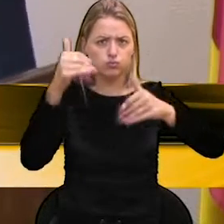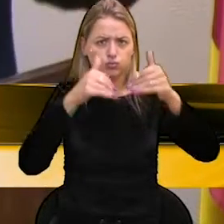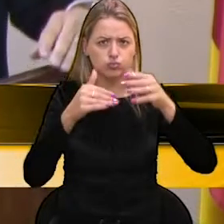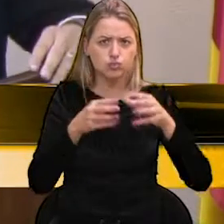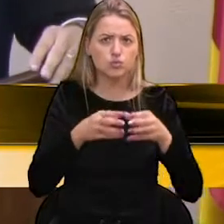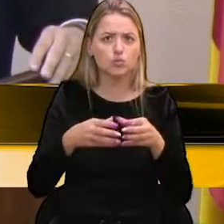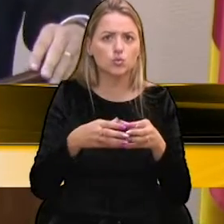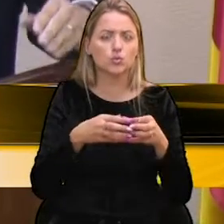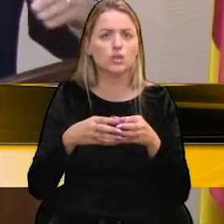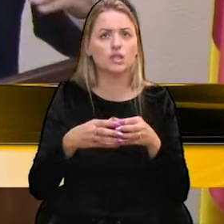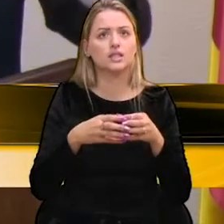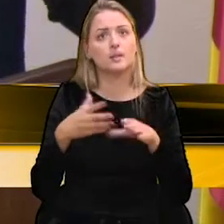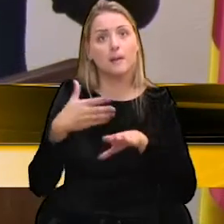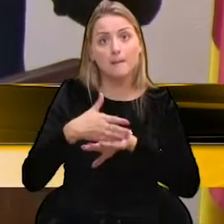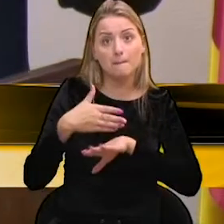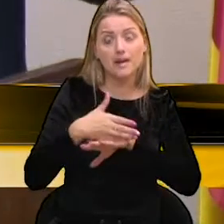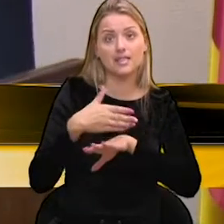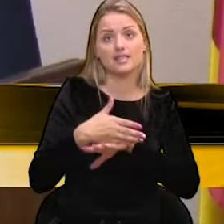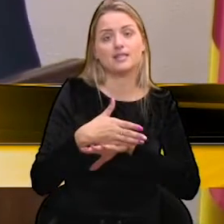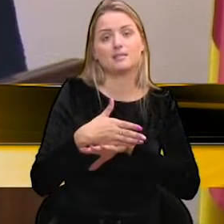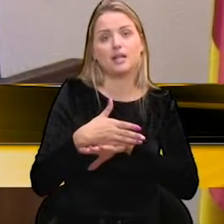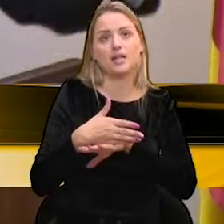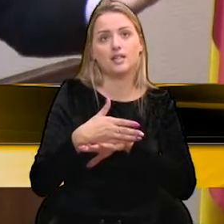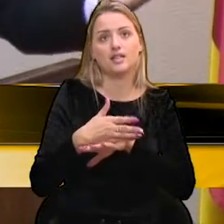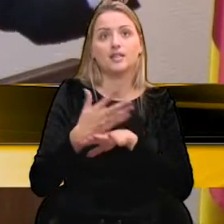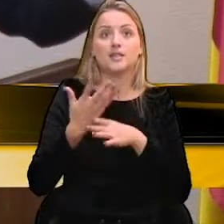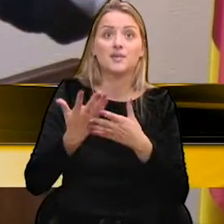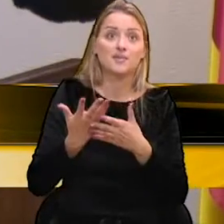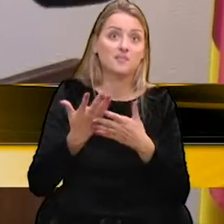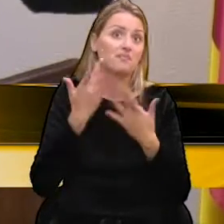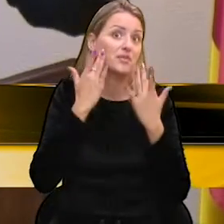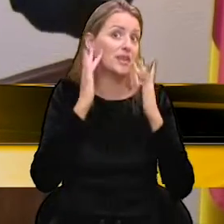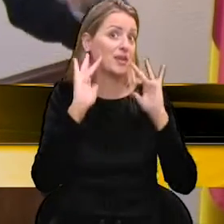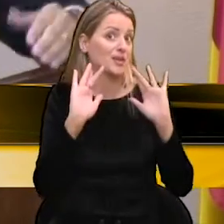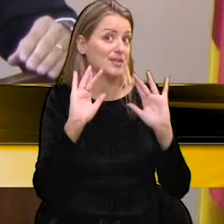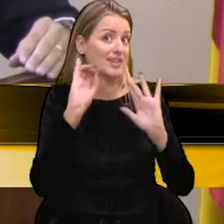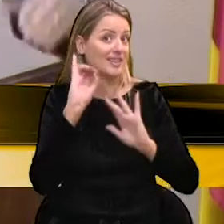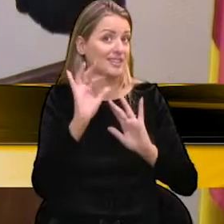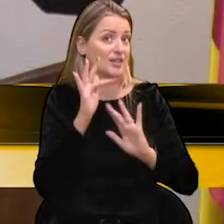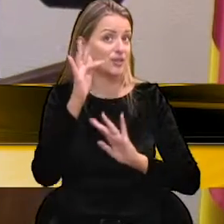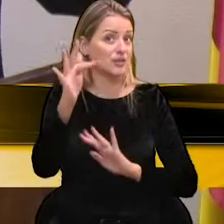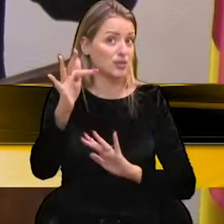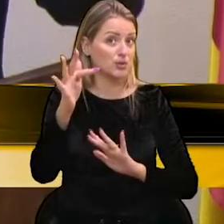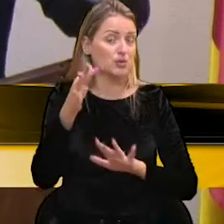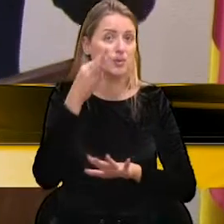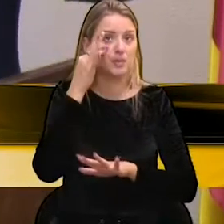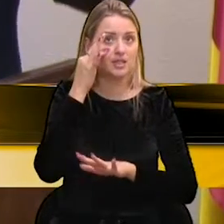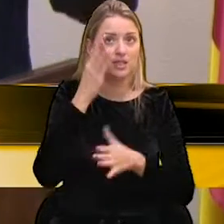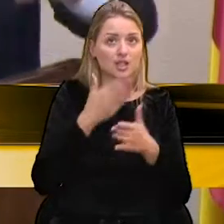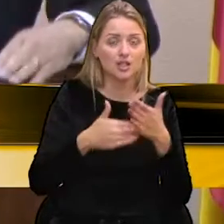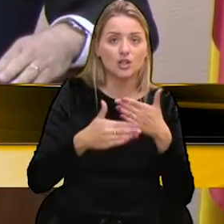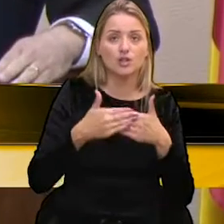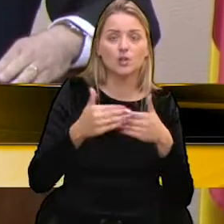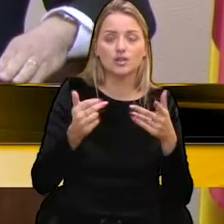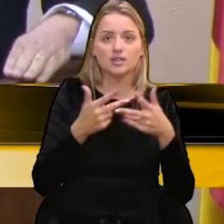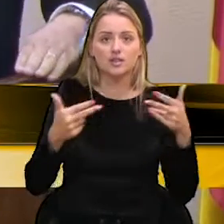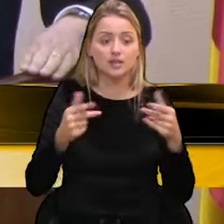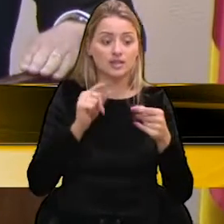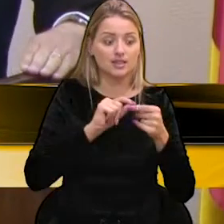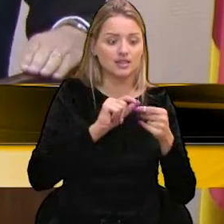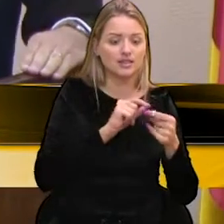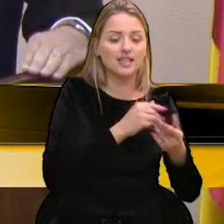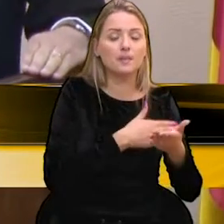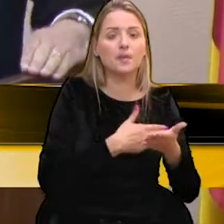essa caminhada. Nós queremos, quem sabe, um dia, não sei se estaremos aqui ainda, mas toda semente, quando ela é bem plantada,